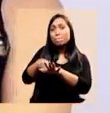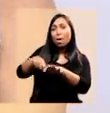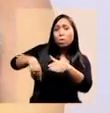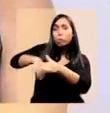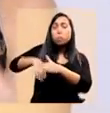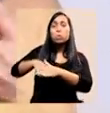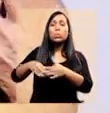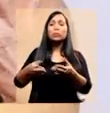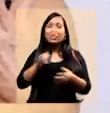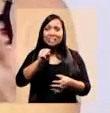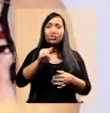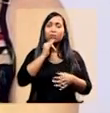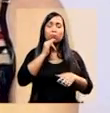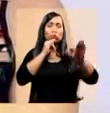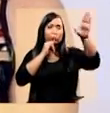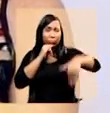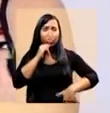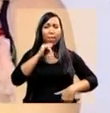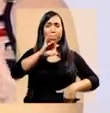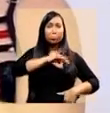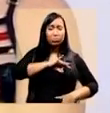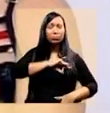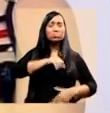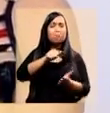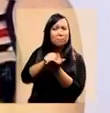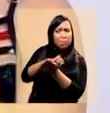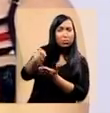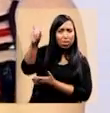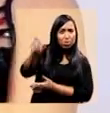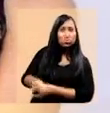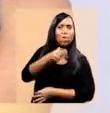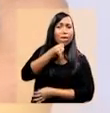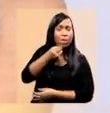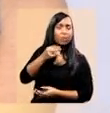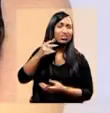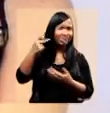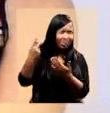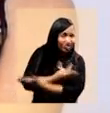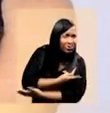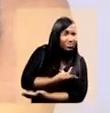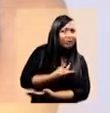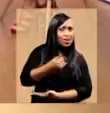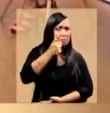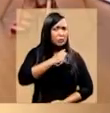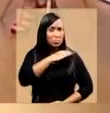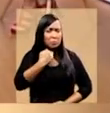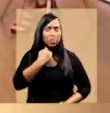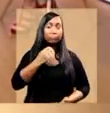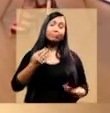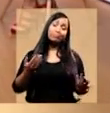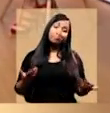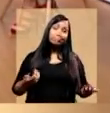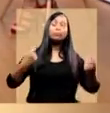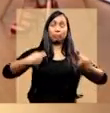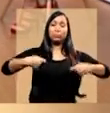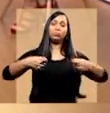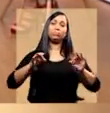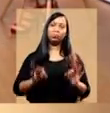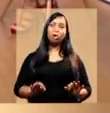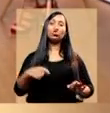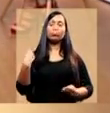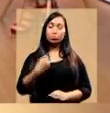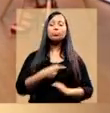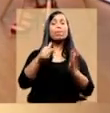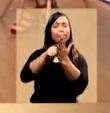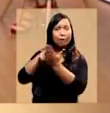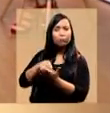Deus, se alguém tivesse acionado a polícia, divertido esse agressor, será que teria chegado a isso, esse fim? Então tem que